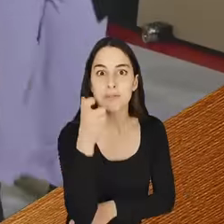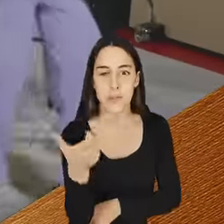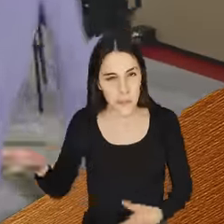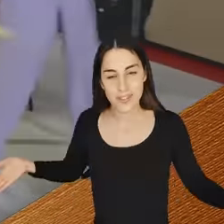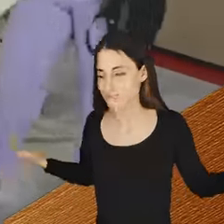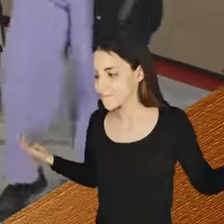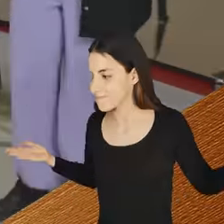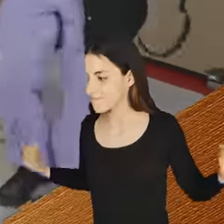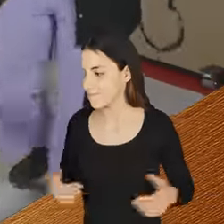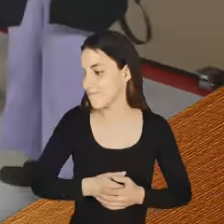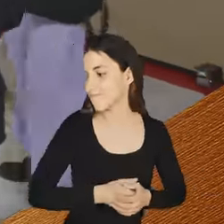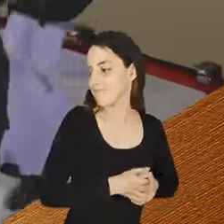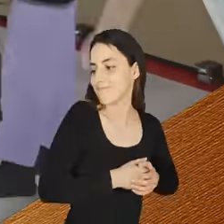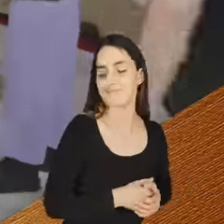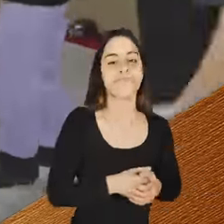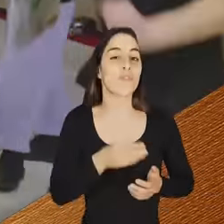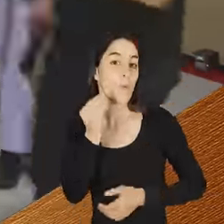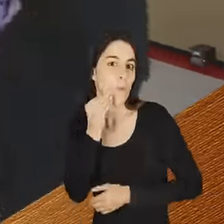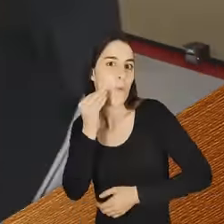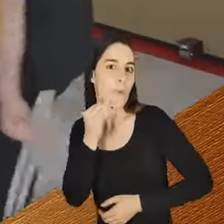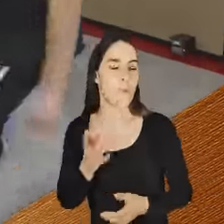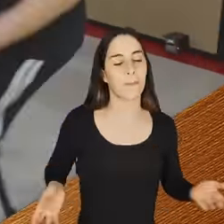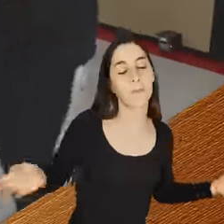bora, bora, bora.